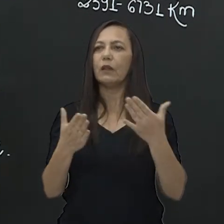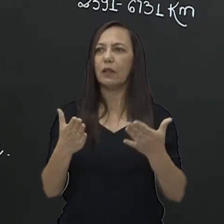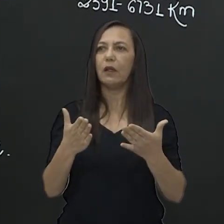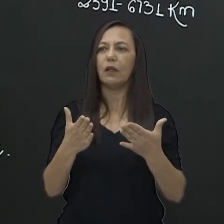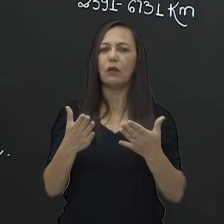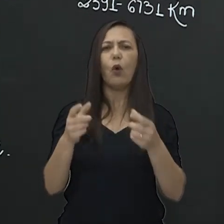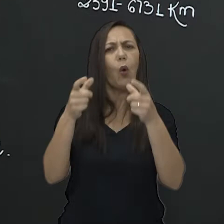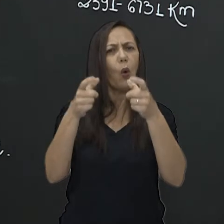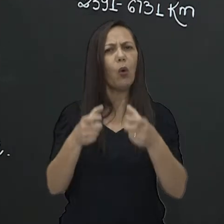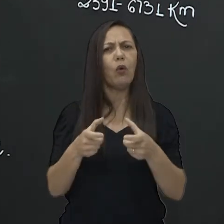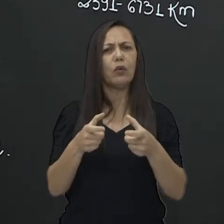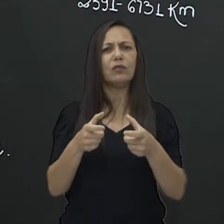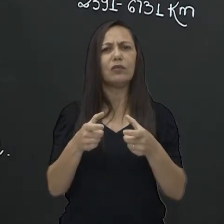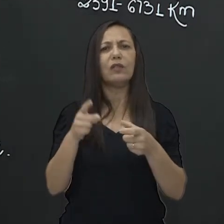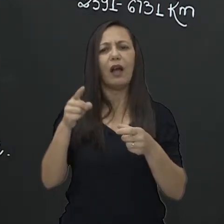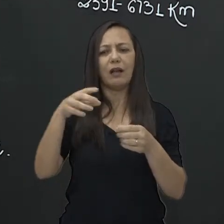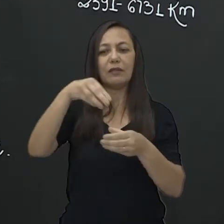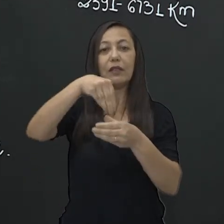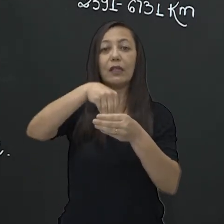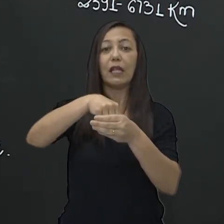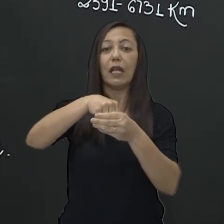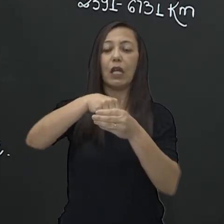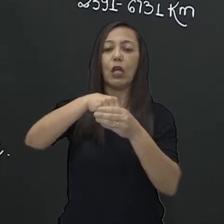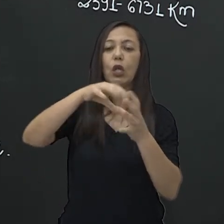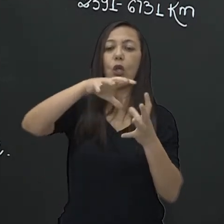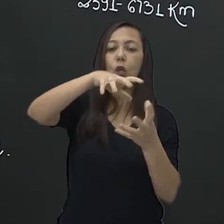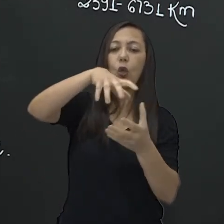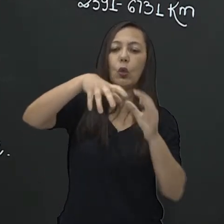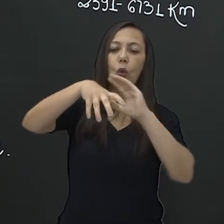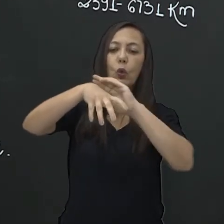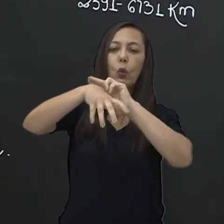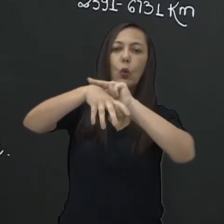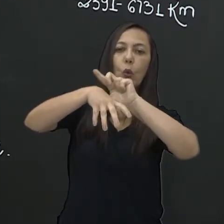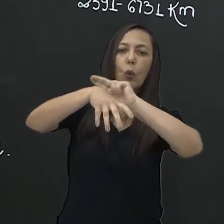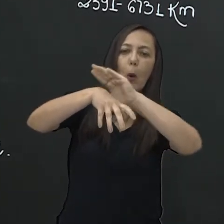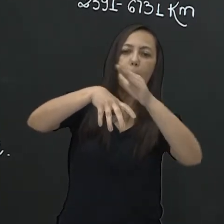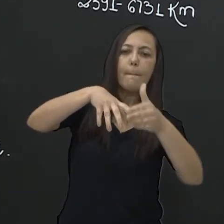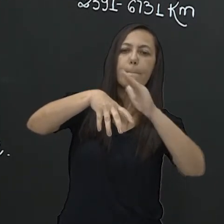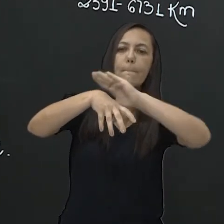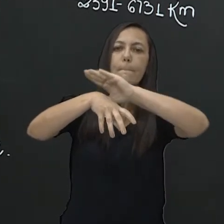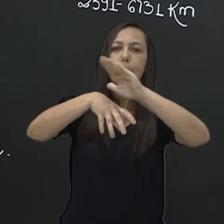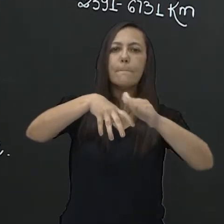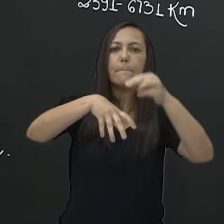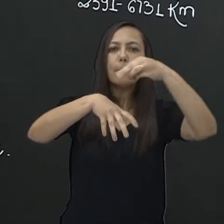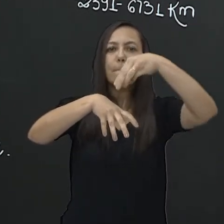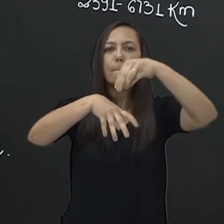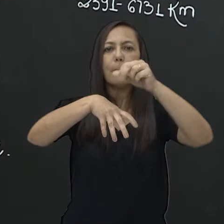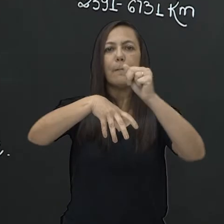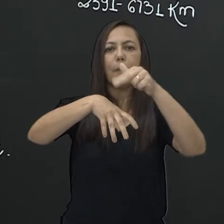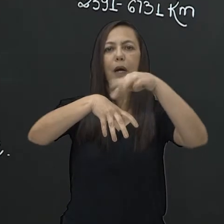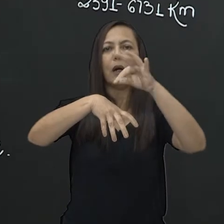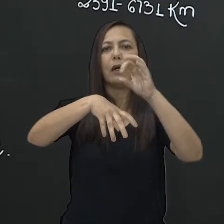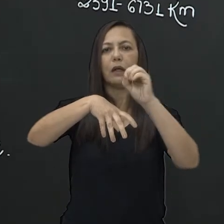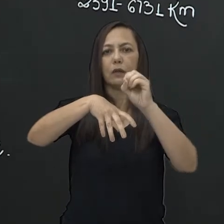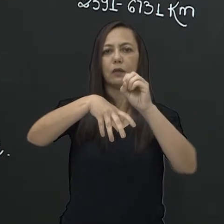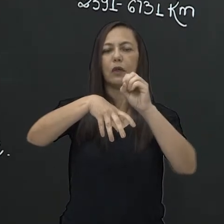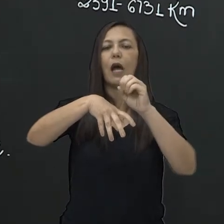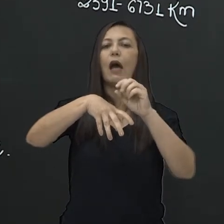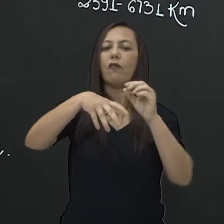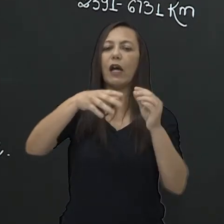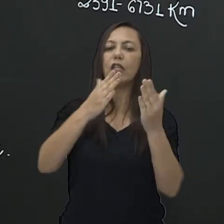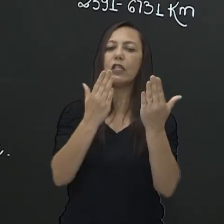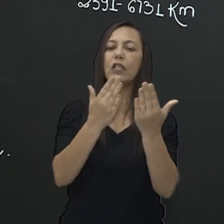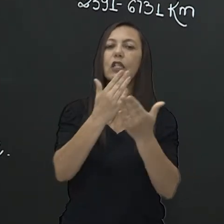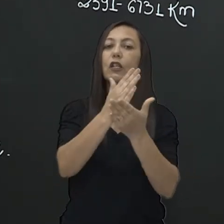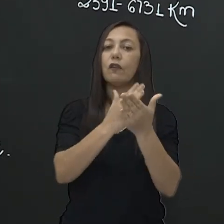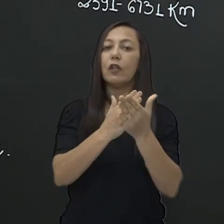aí estava onde? Estava no manto. Esse é o conteúdo que está ali. Então, o manto a gente vai dividir em manto superior